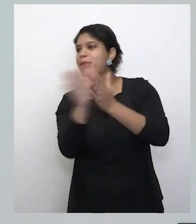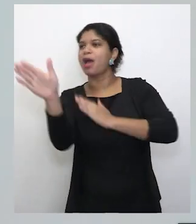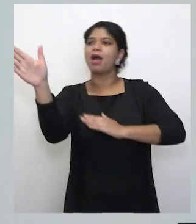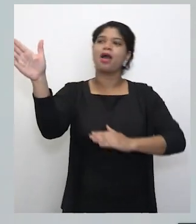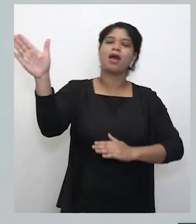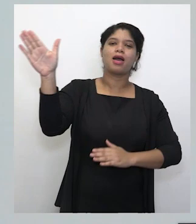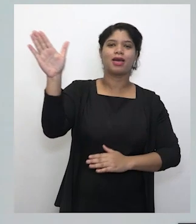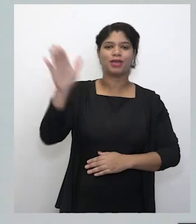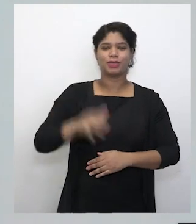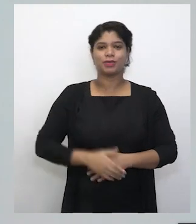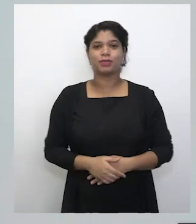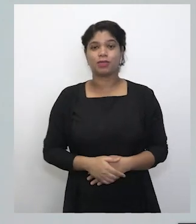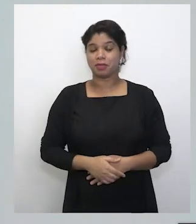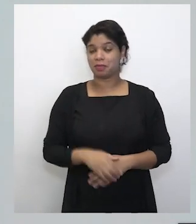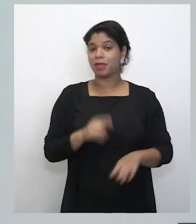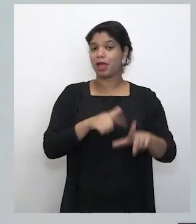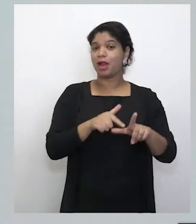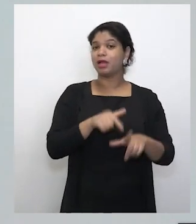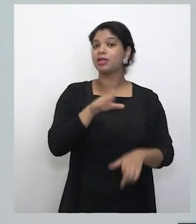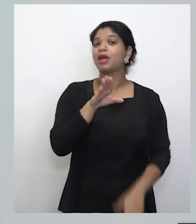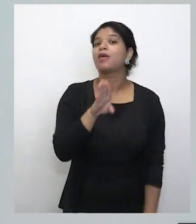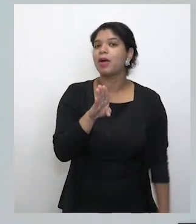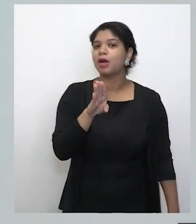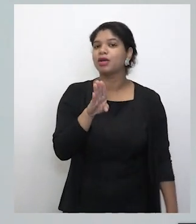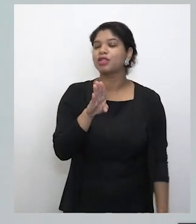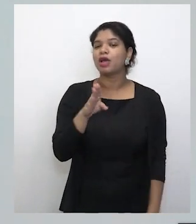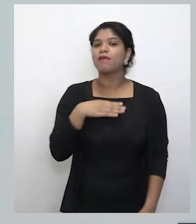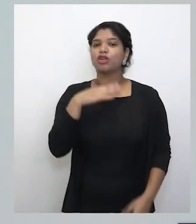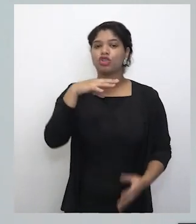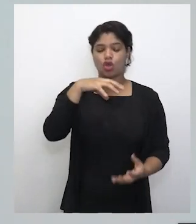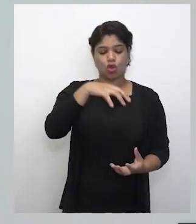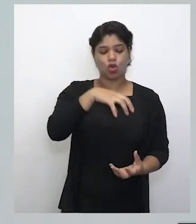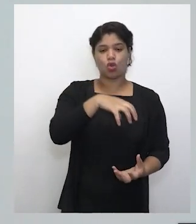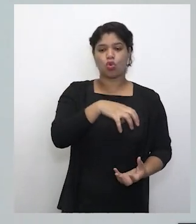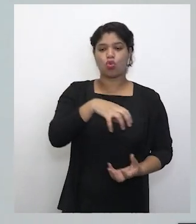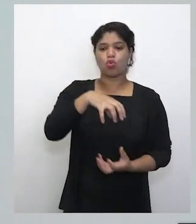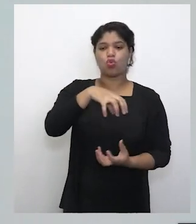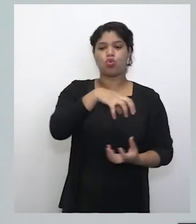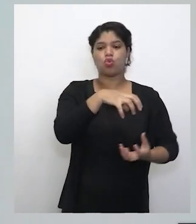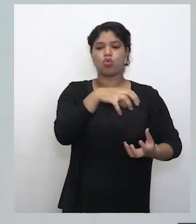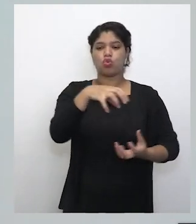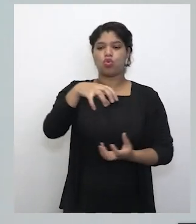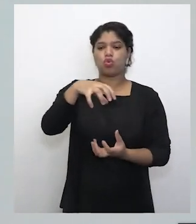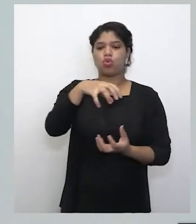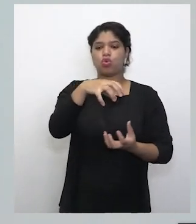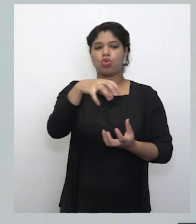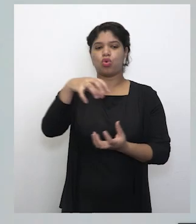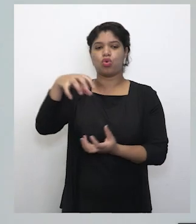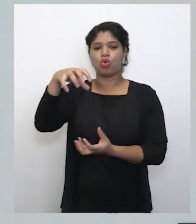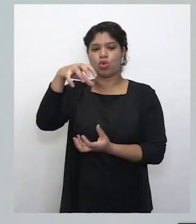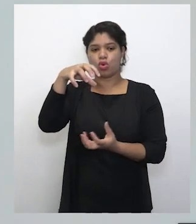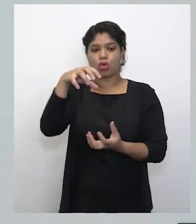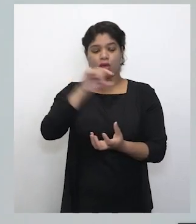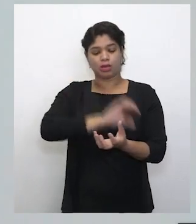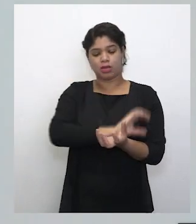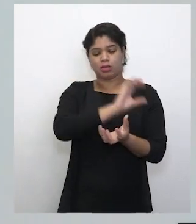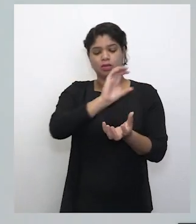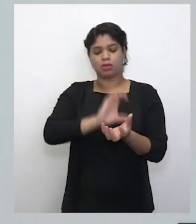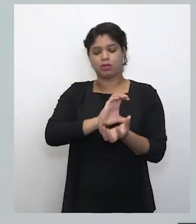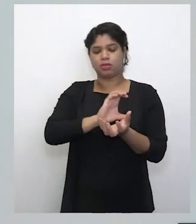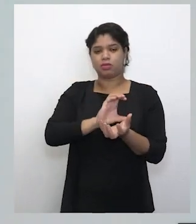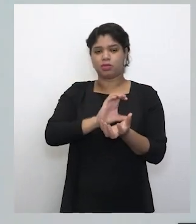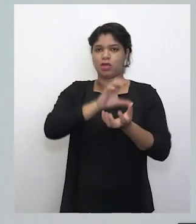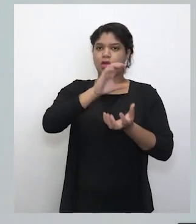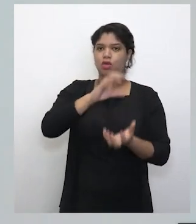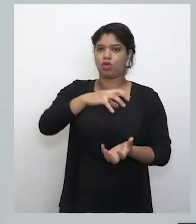céu. A letra B virou balão e levou o C de carrossel. A letra